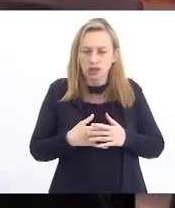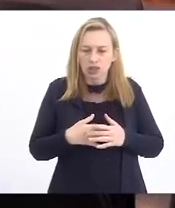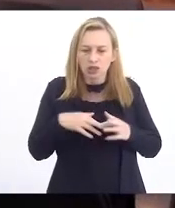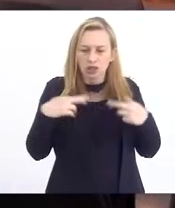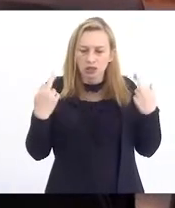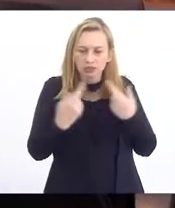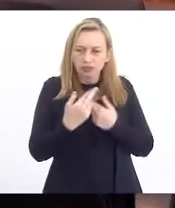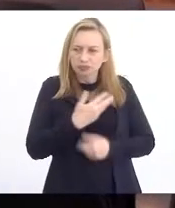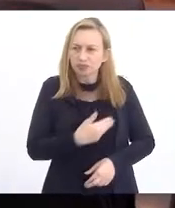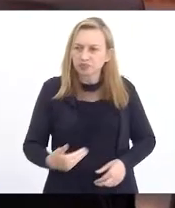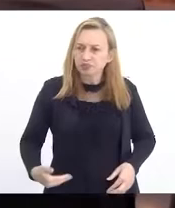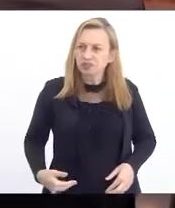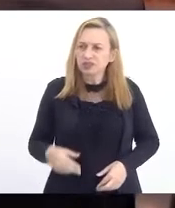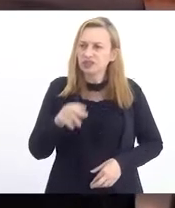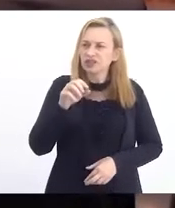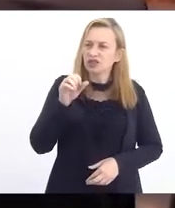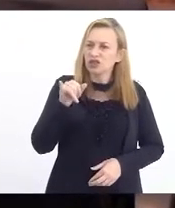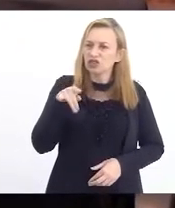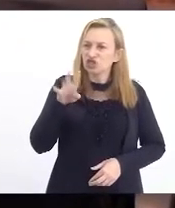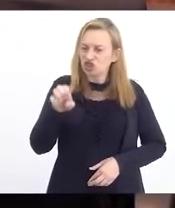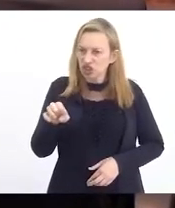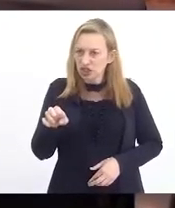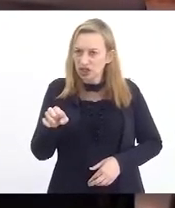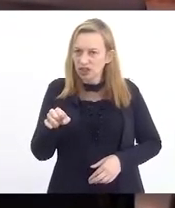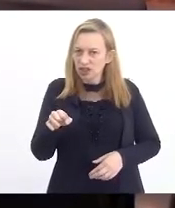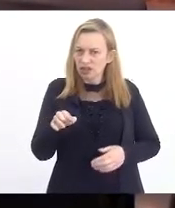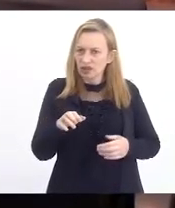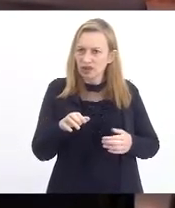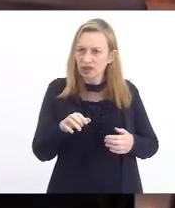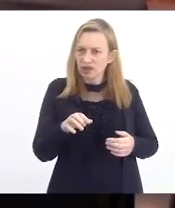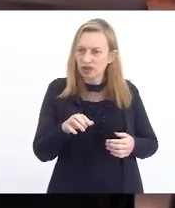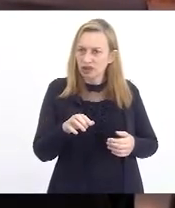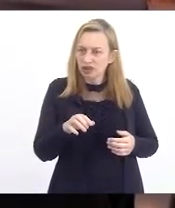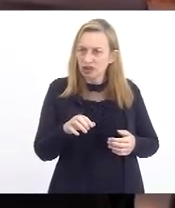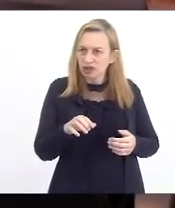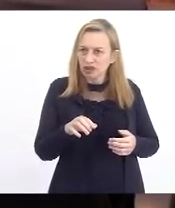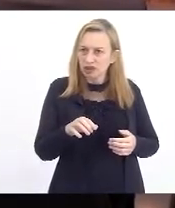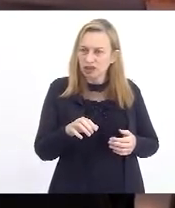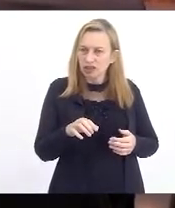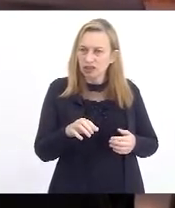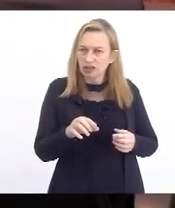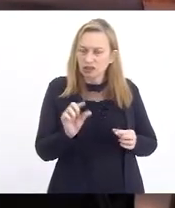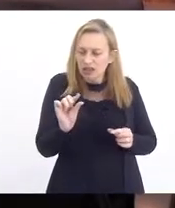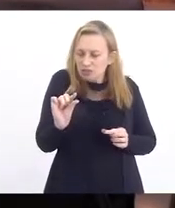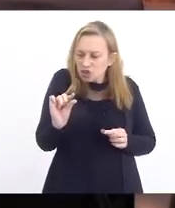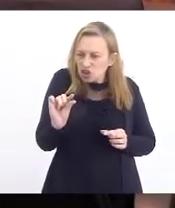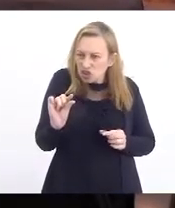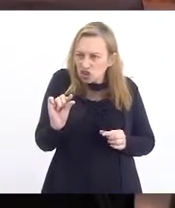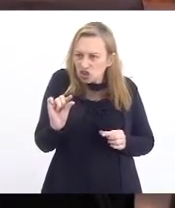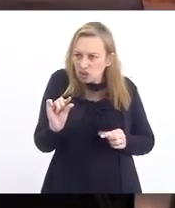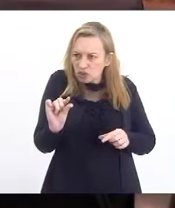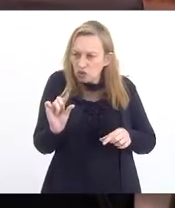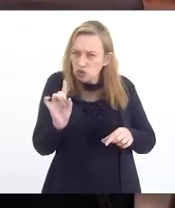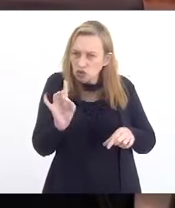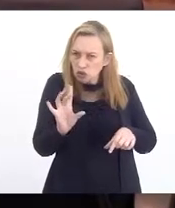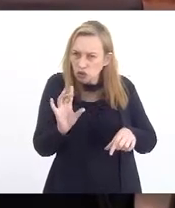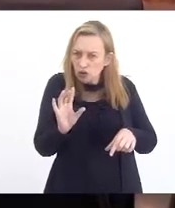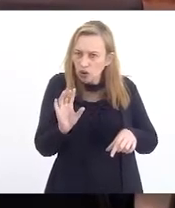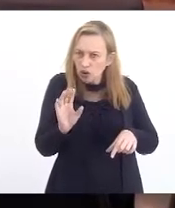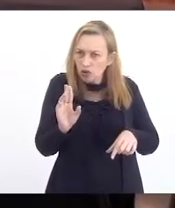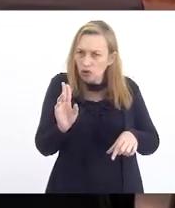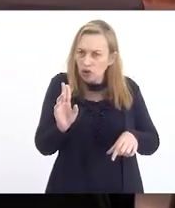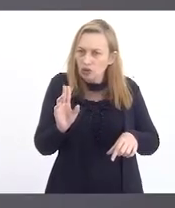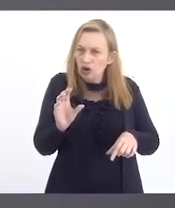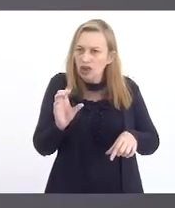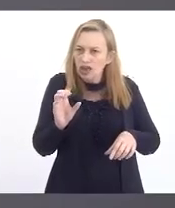pública, que o dique vai deixar de existir. Isso é apenas um pequeno dique na captação ali do Guandu, correto? Você vai fazer